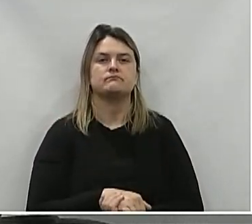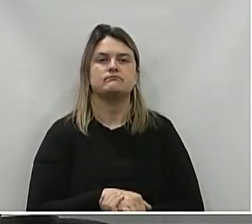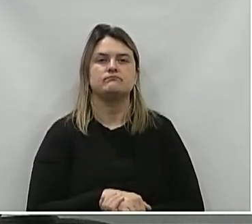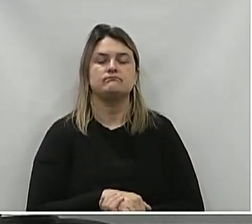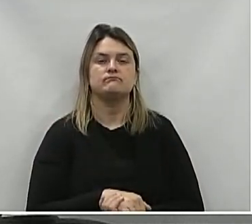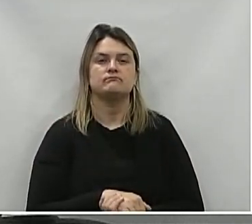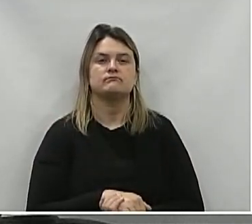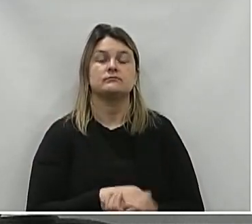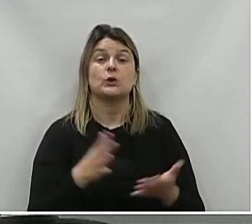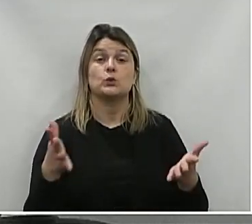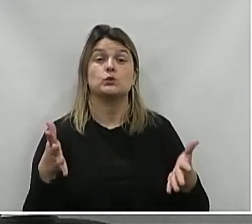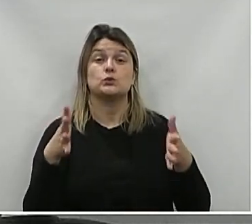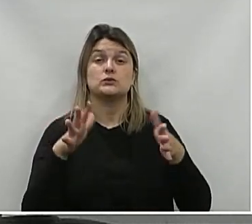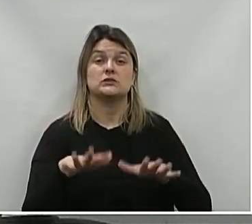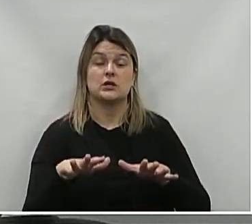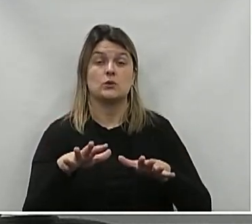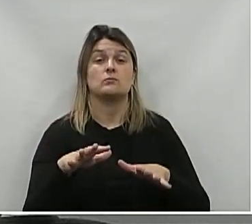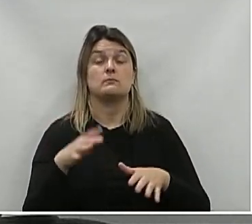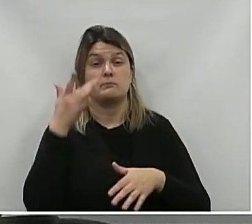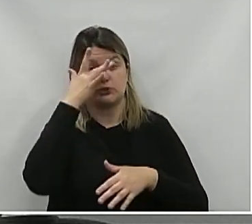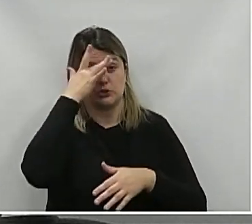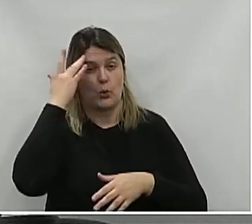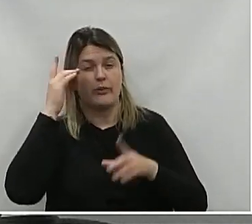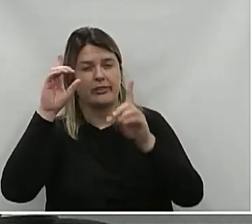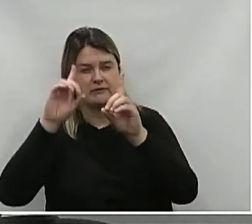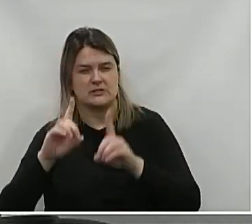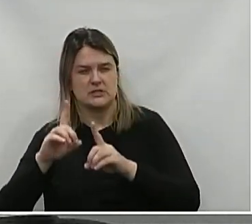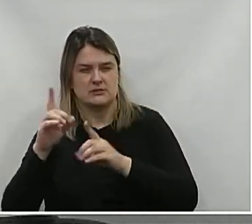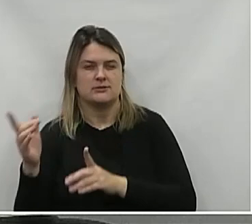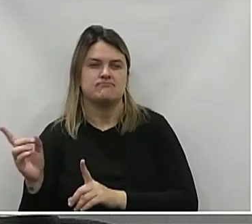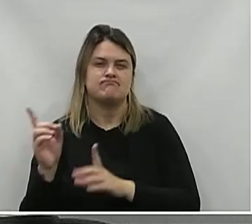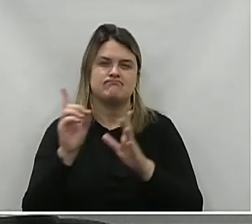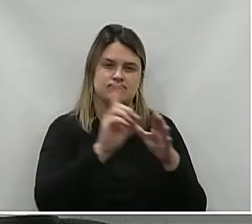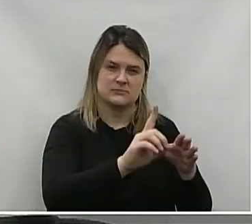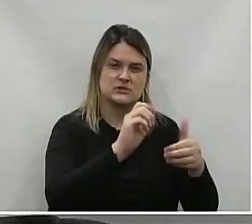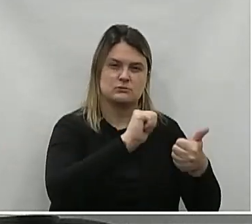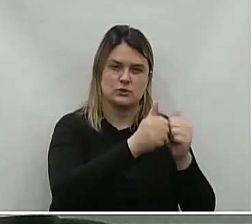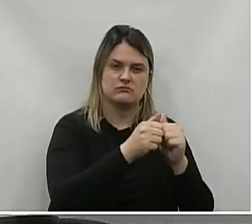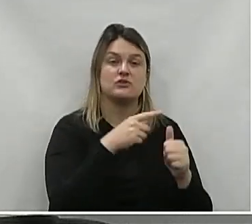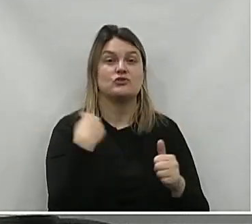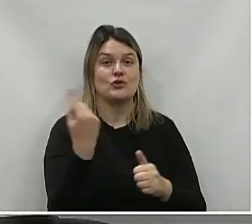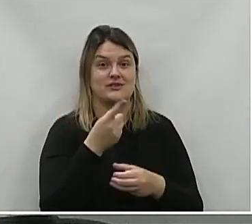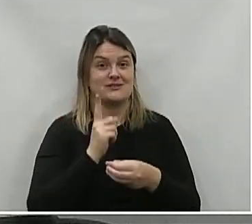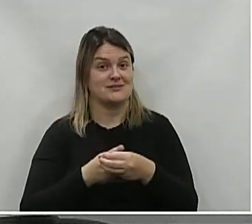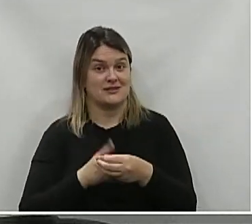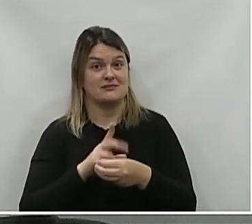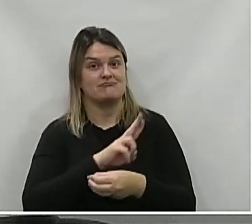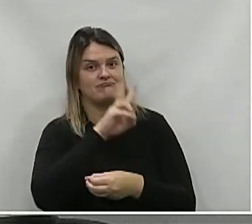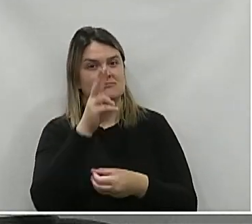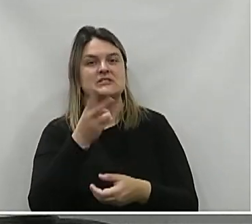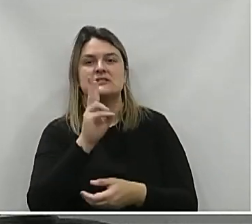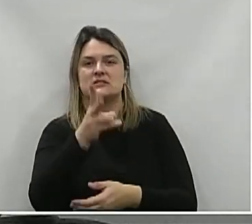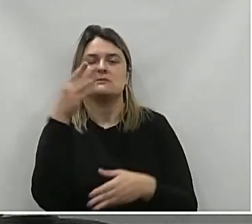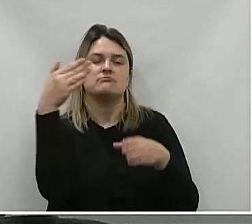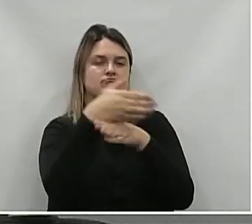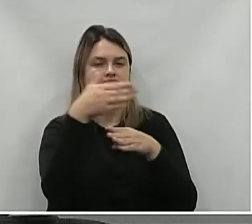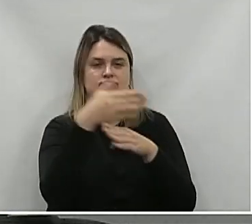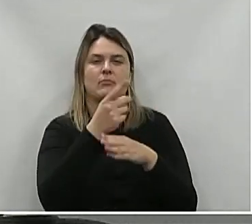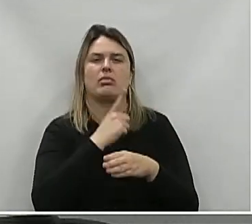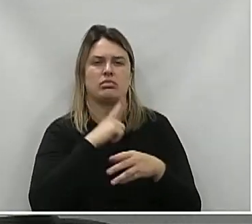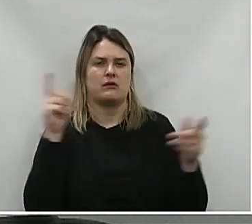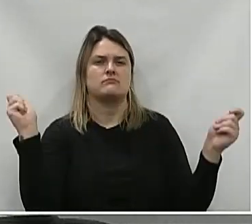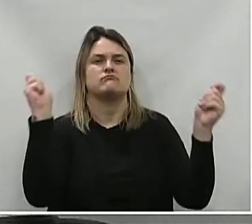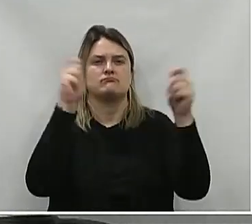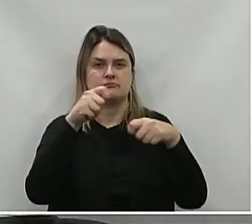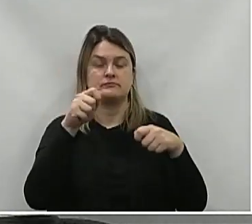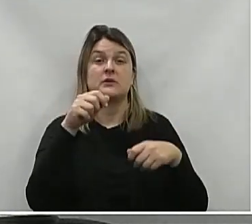essa inclusão por meio do paradesporto vem muito forte, e temos a grata satisfação de ter o Nino Vitória como um grande potencial.